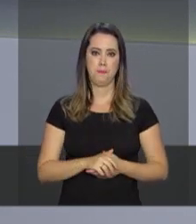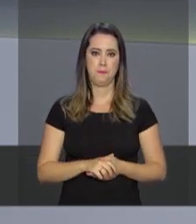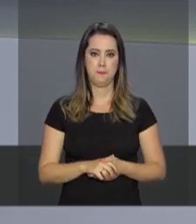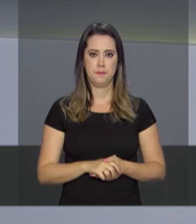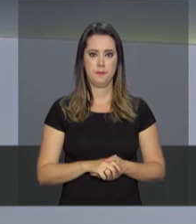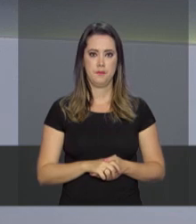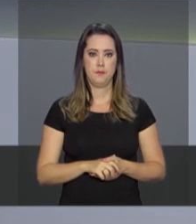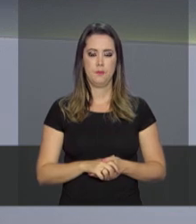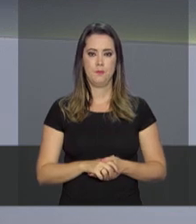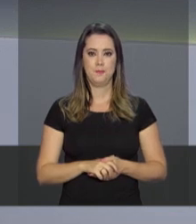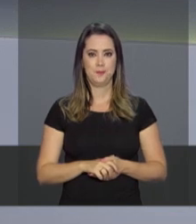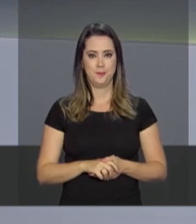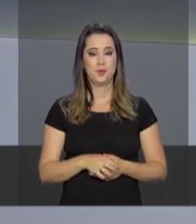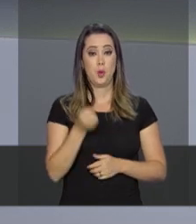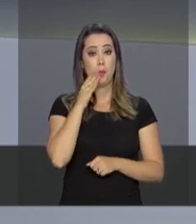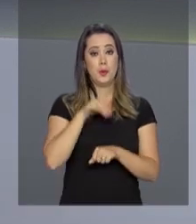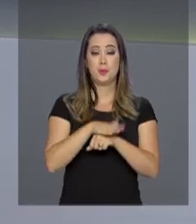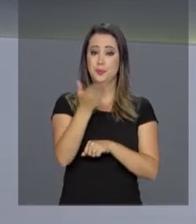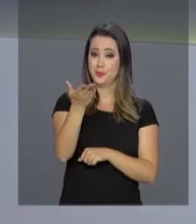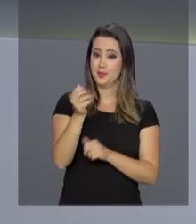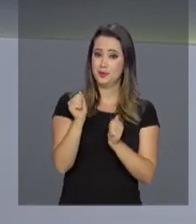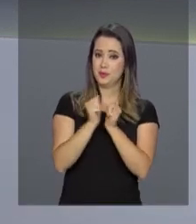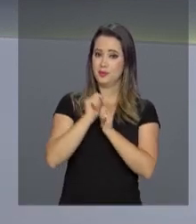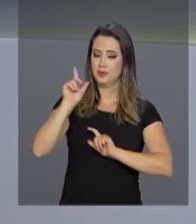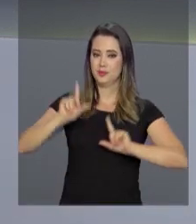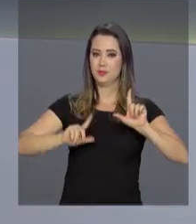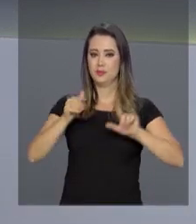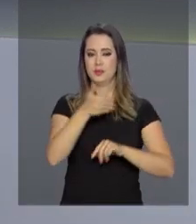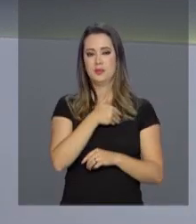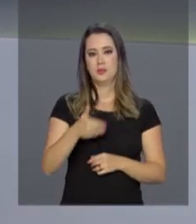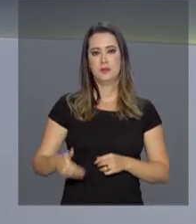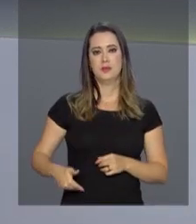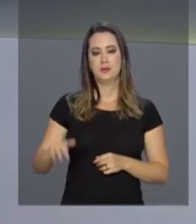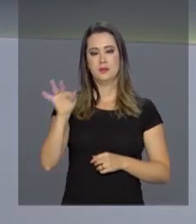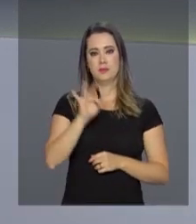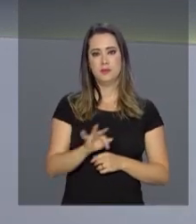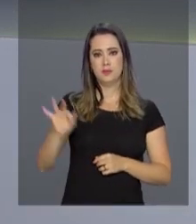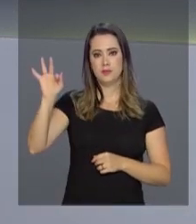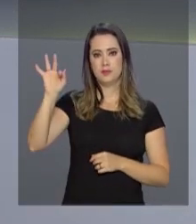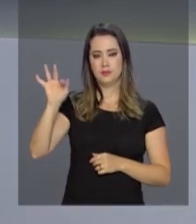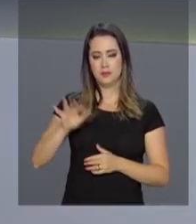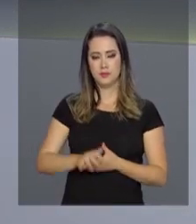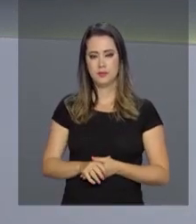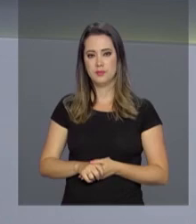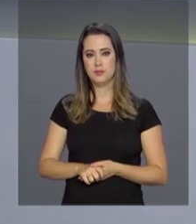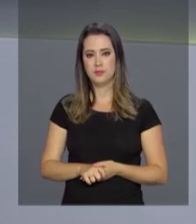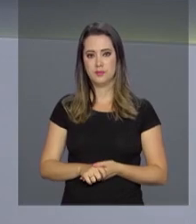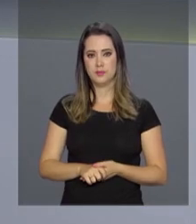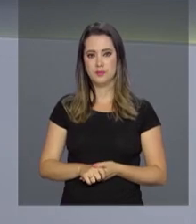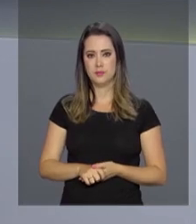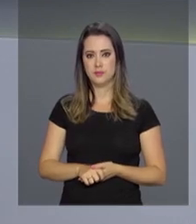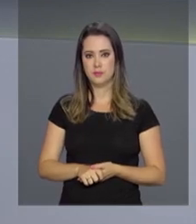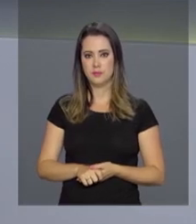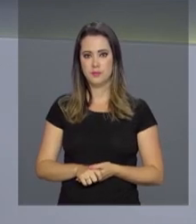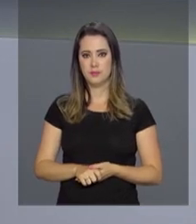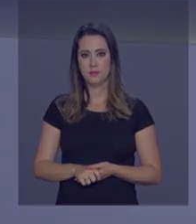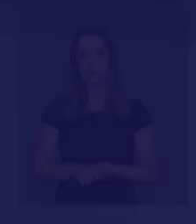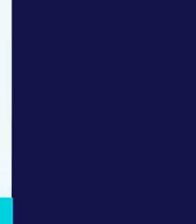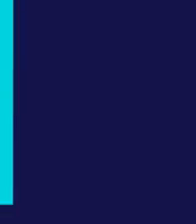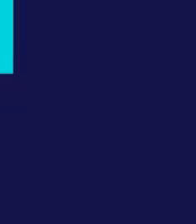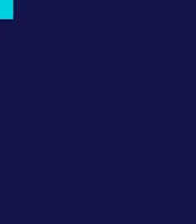nosso canal no youtube uma boa noite pra você continue com a gente aqui na nbr a tv do governo federal